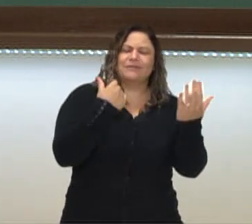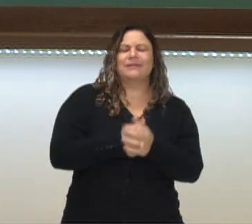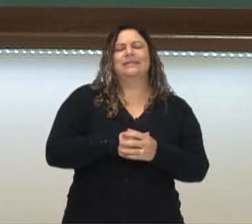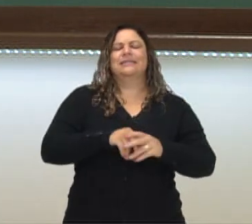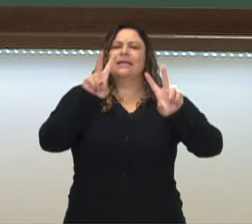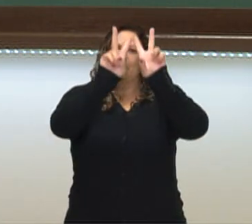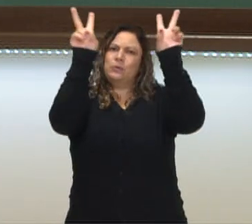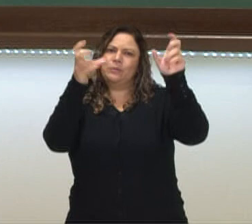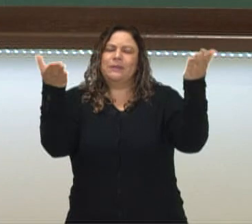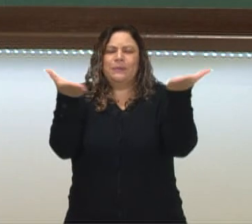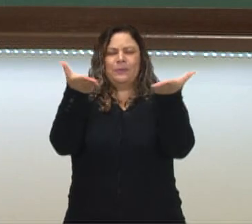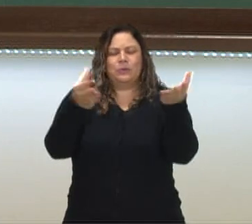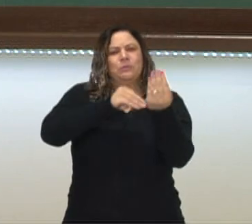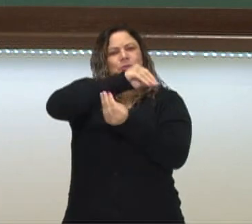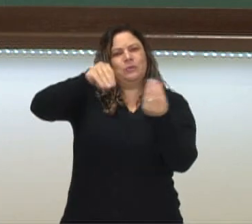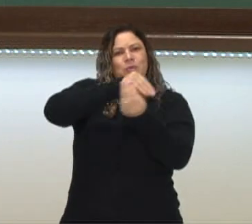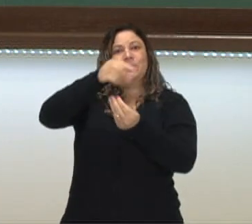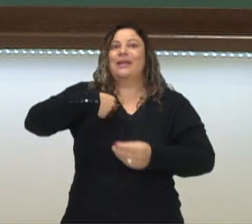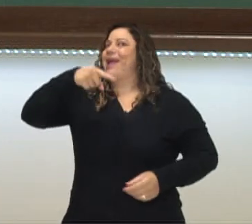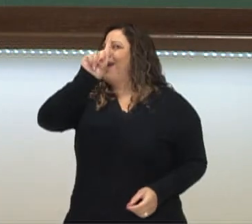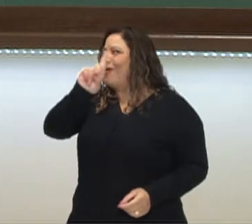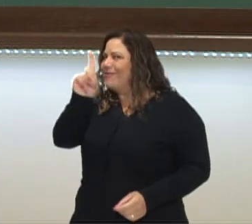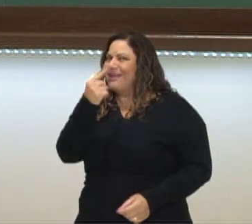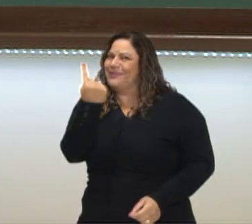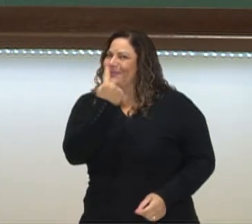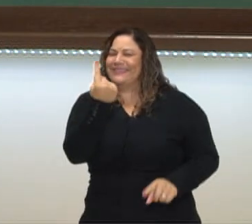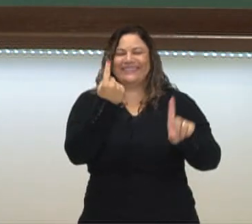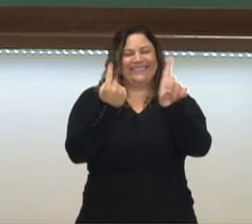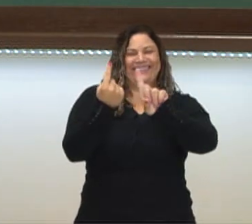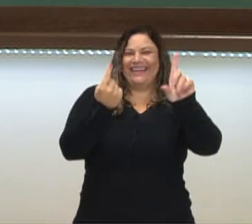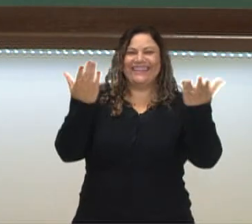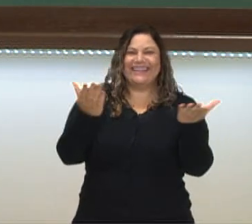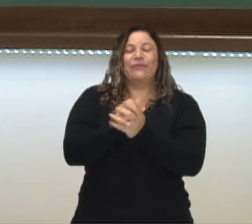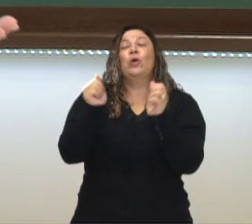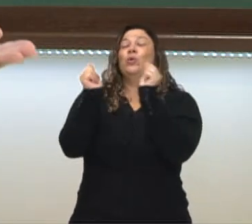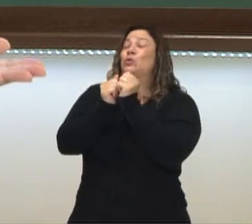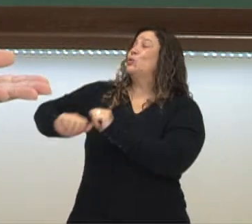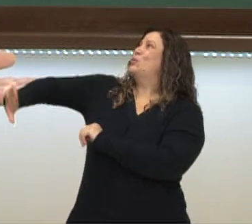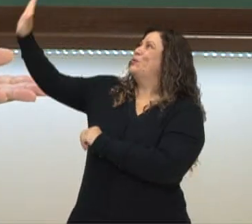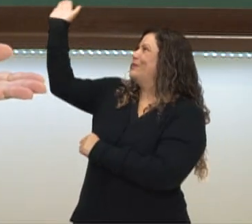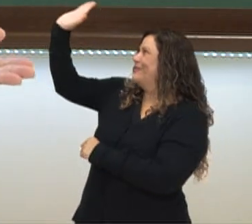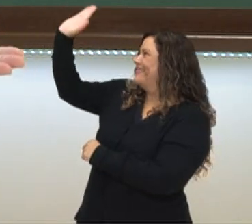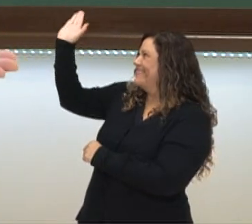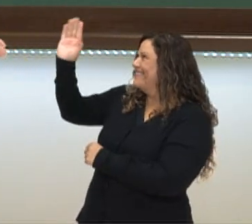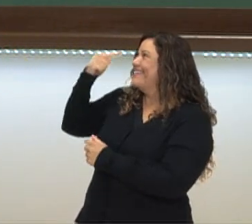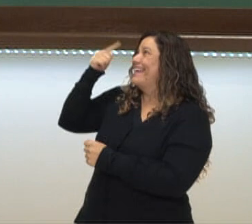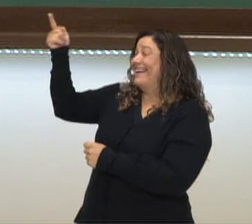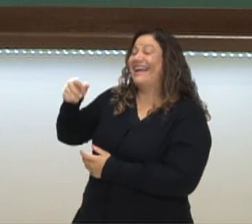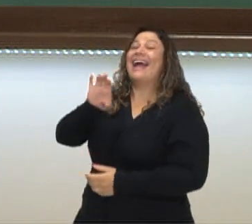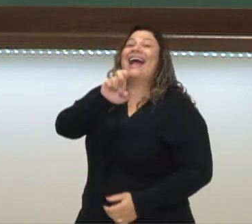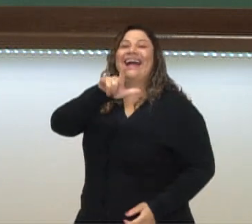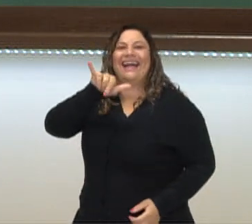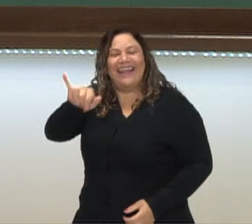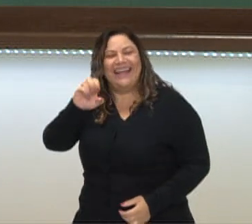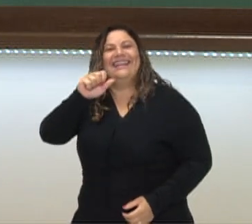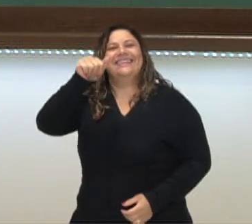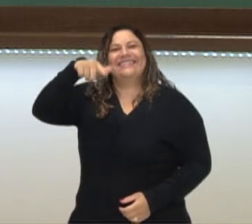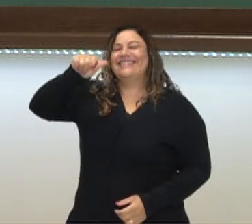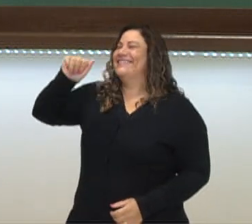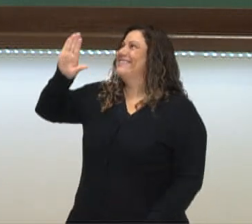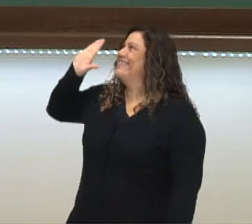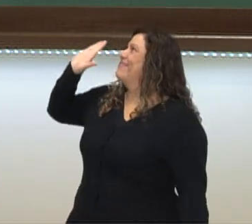misturas. E eu não estou sozinha, não vou ficar nessa aula sozinha, não. Eu estou com a minha xará, a Elisângela. Toca